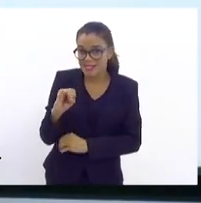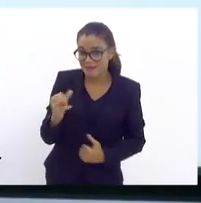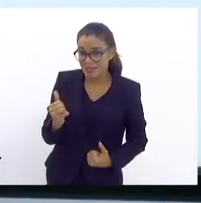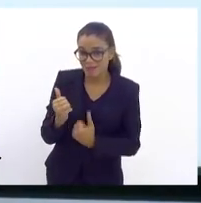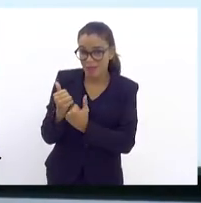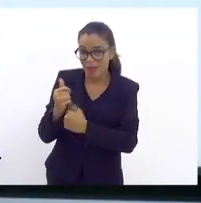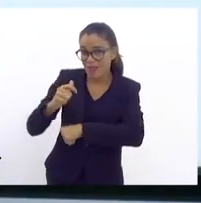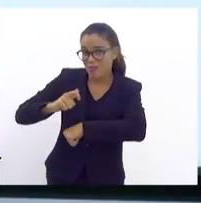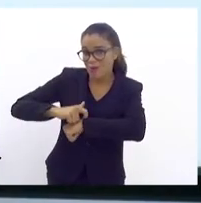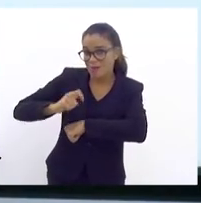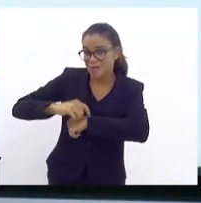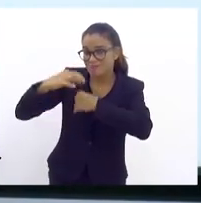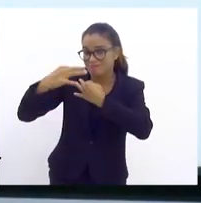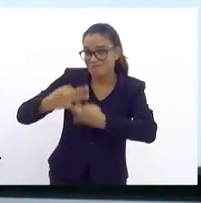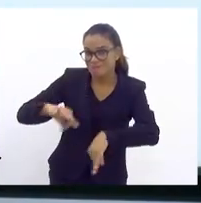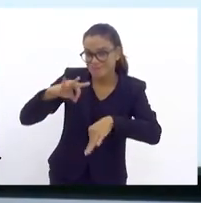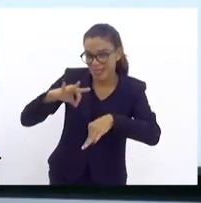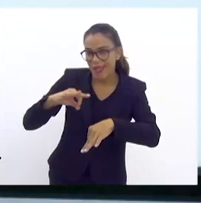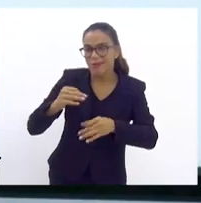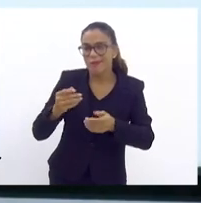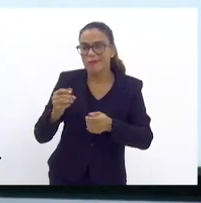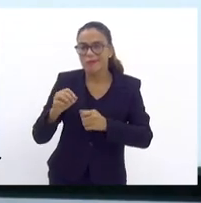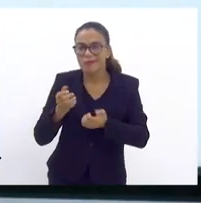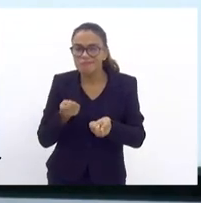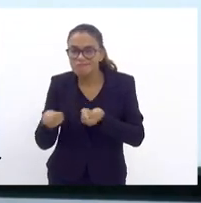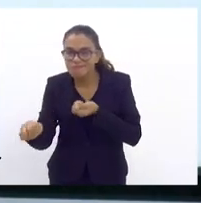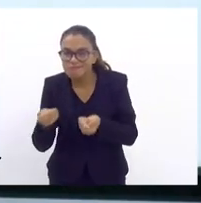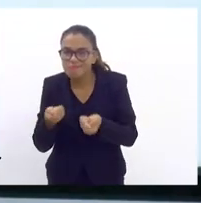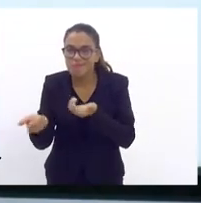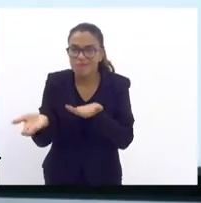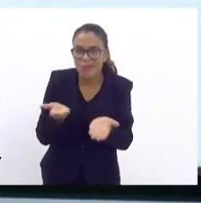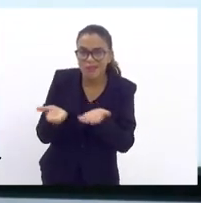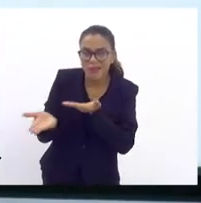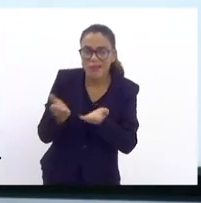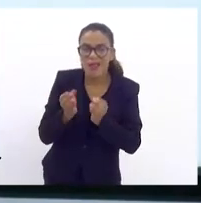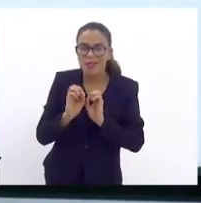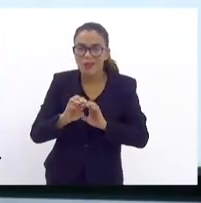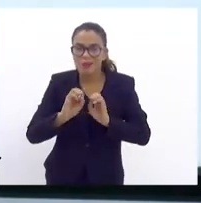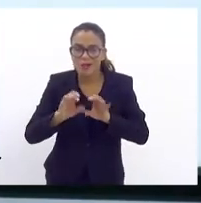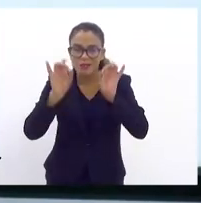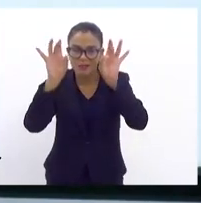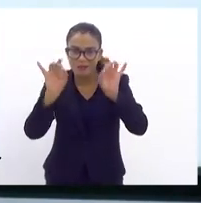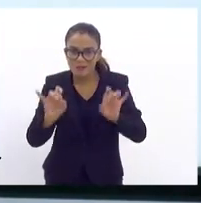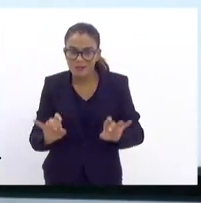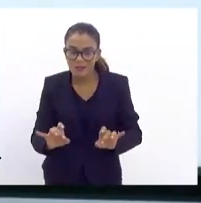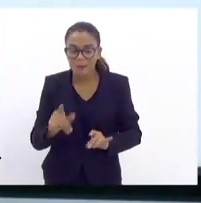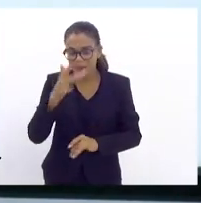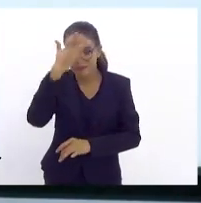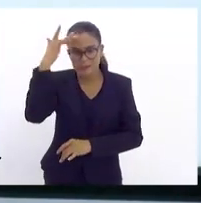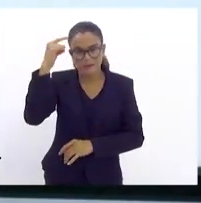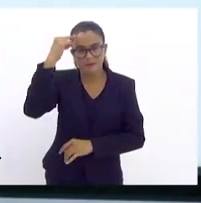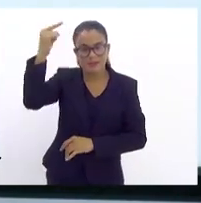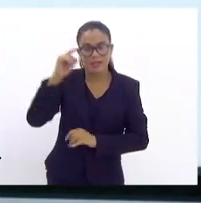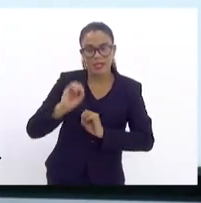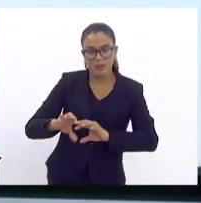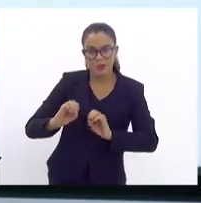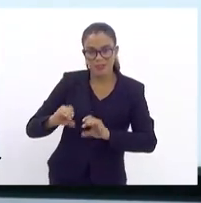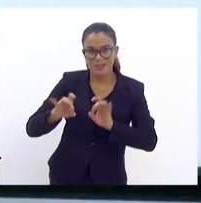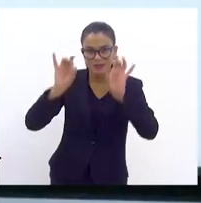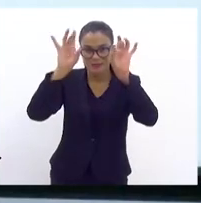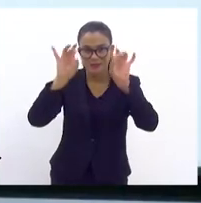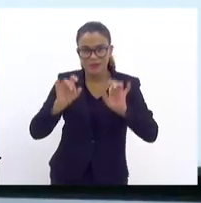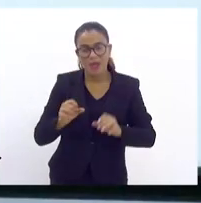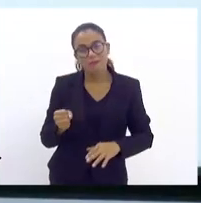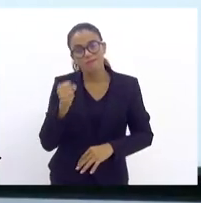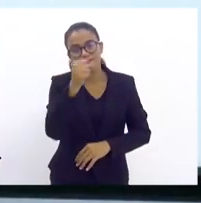suporte nesse momento de mediação né da Educação Especial que as pessoas acham que a educação especial é pegar o autista